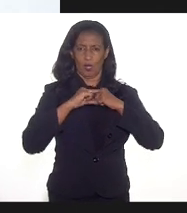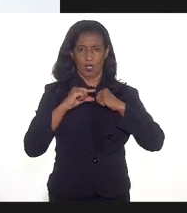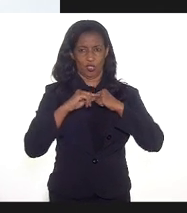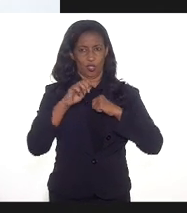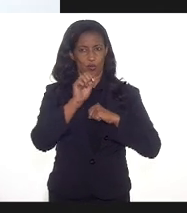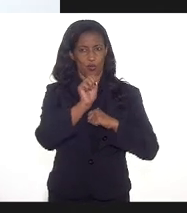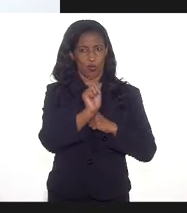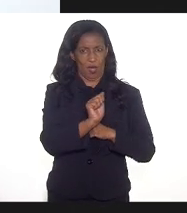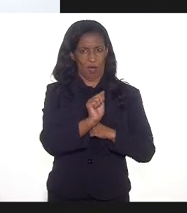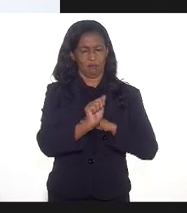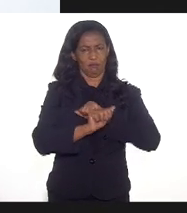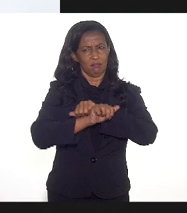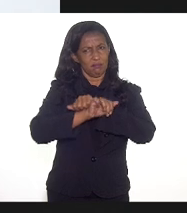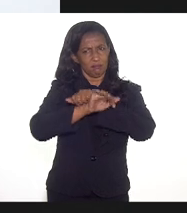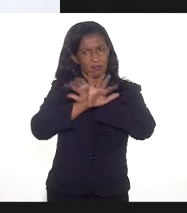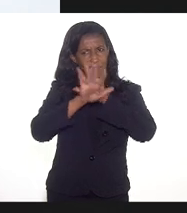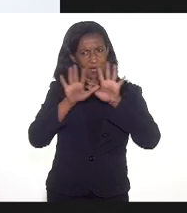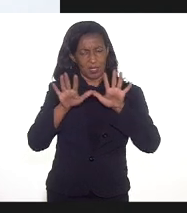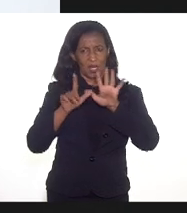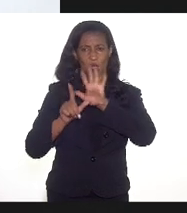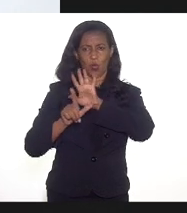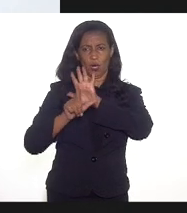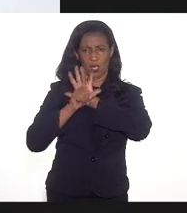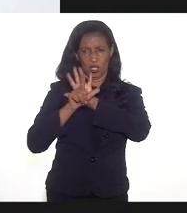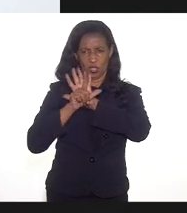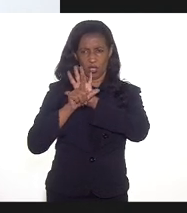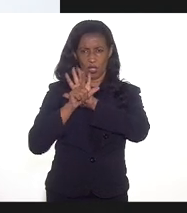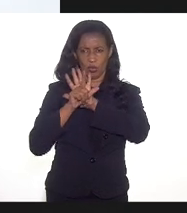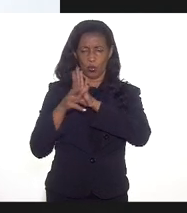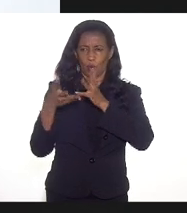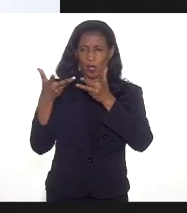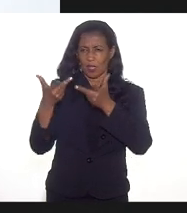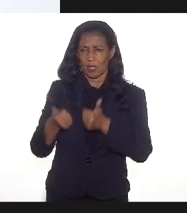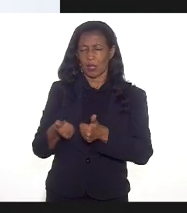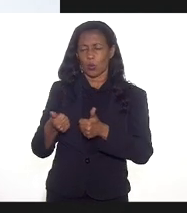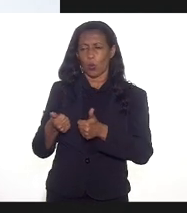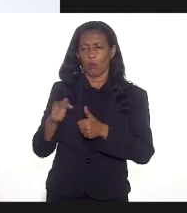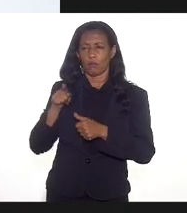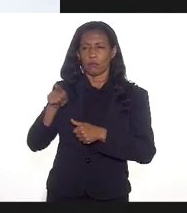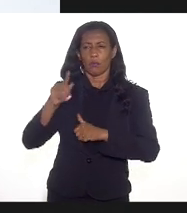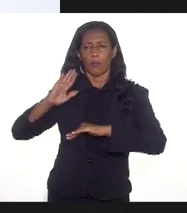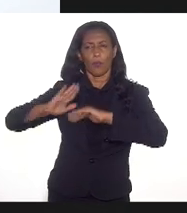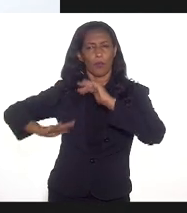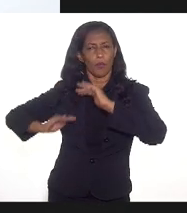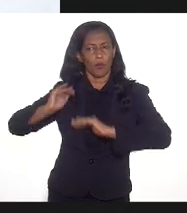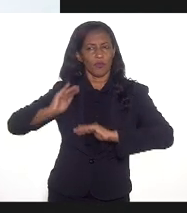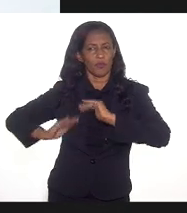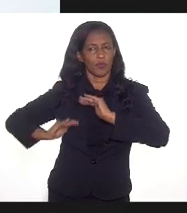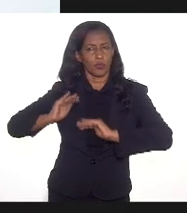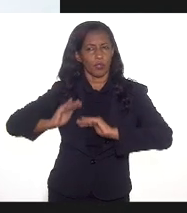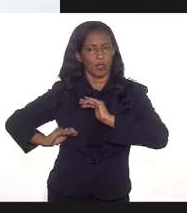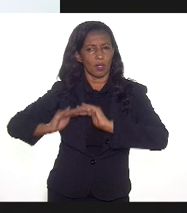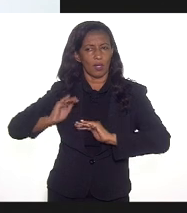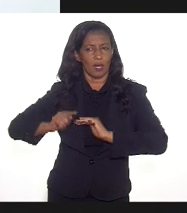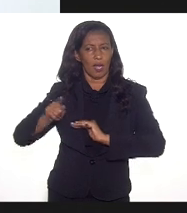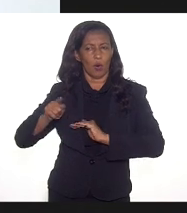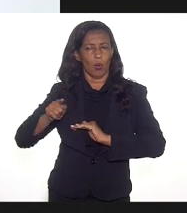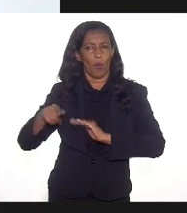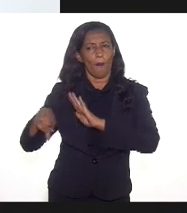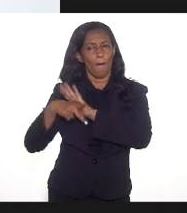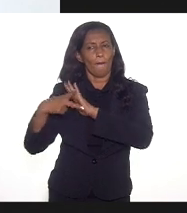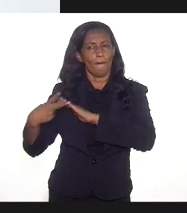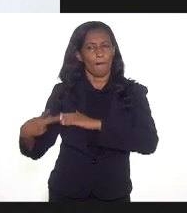supracitado, está claro que o legislador considerou o especialista em educação um profissional do